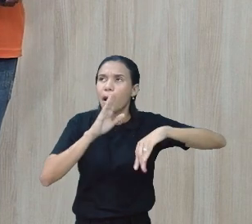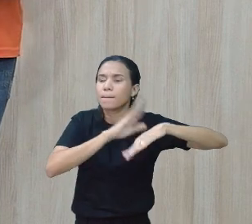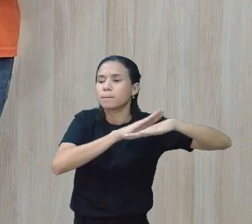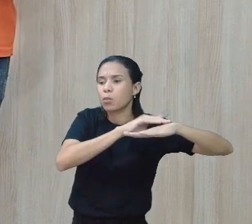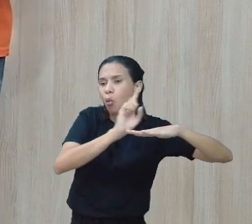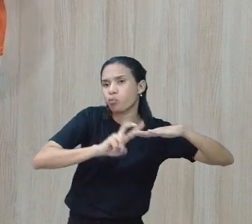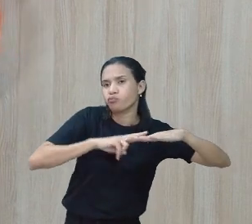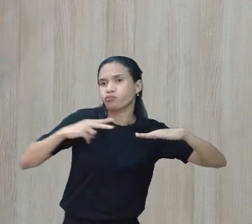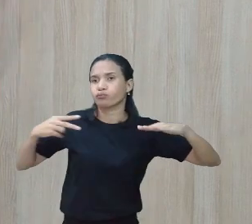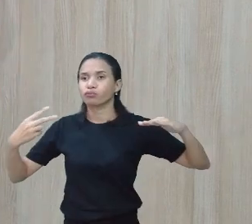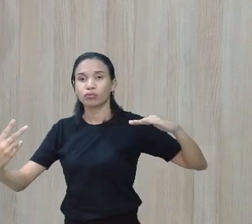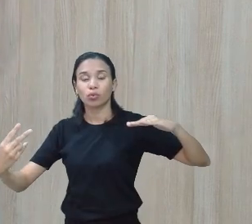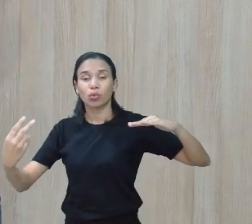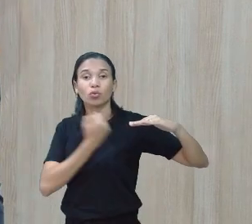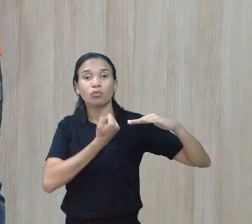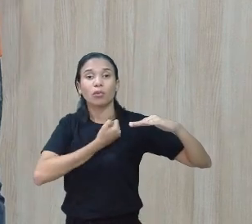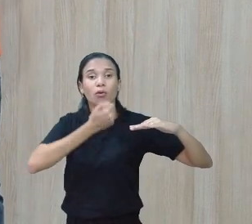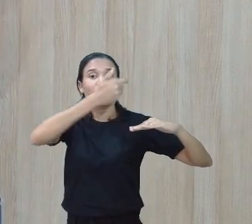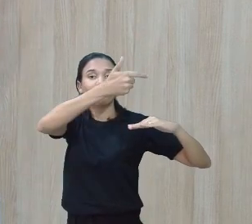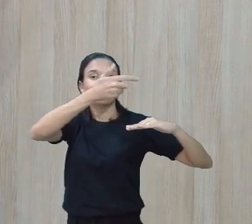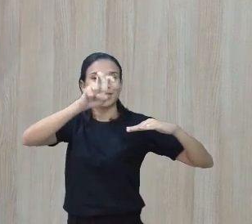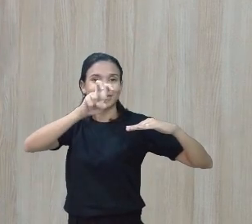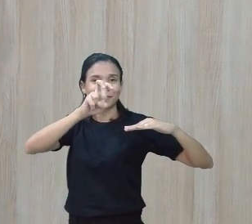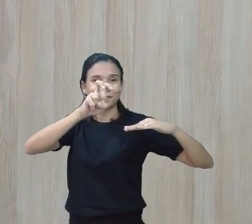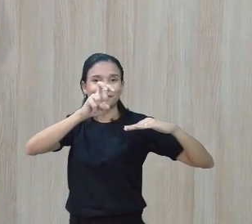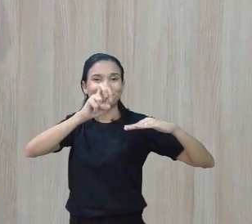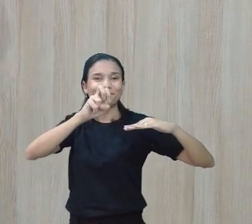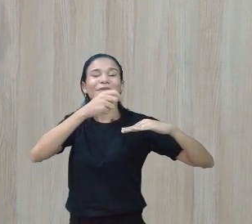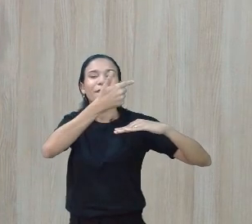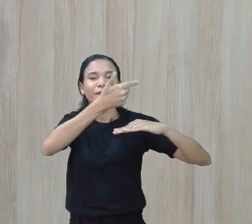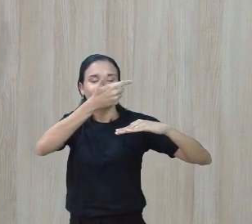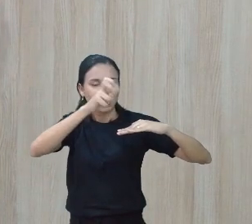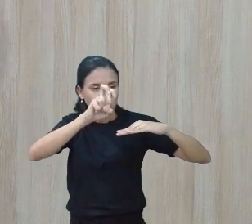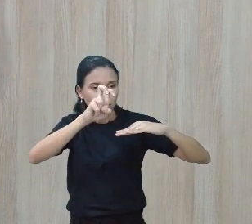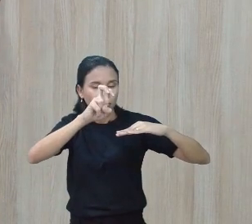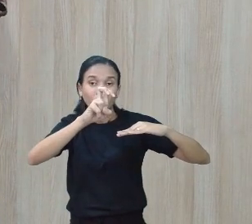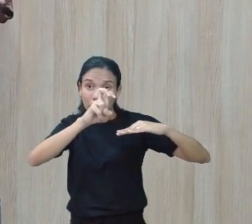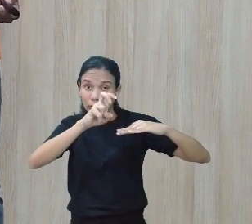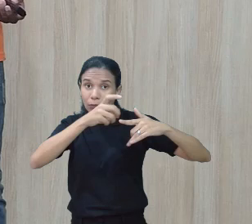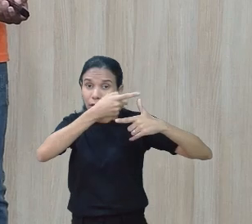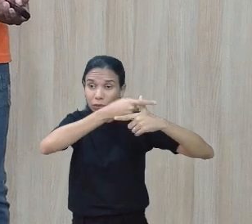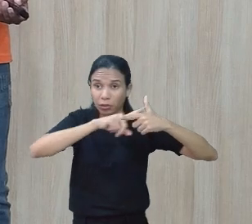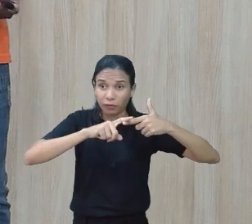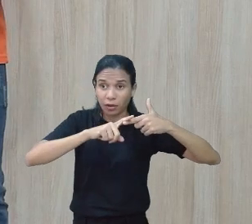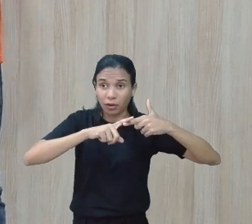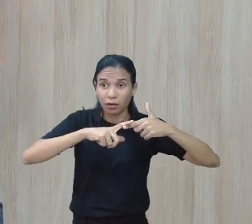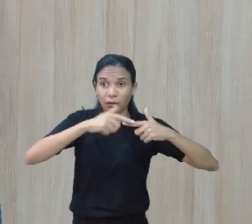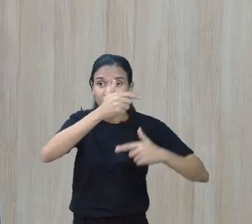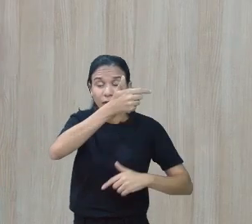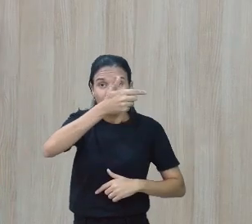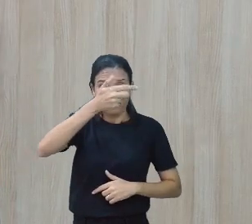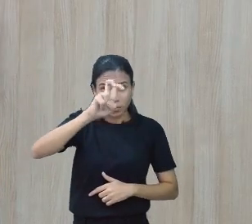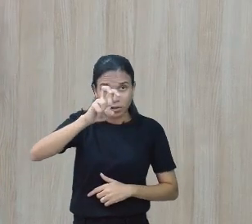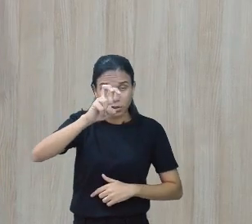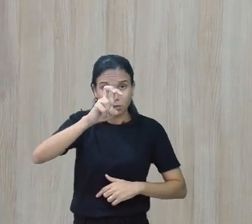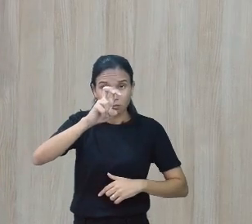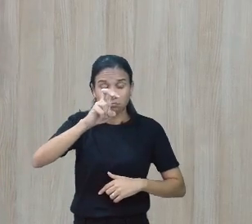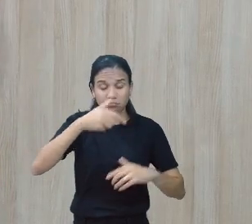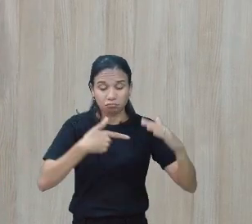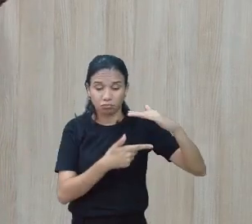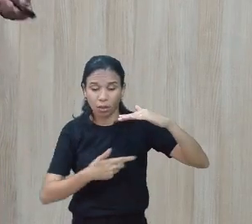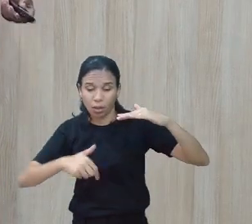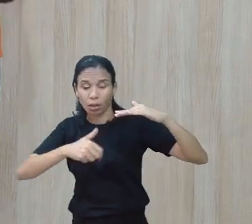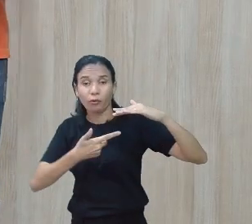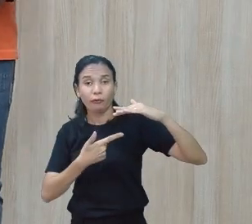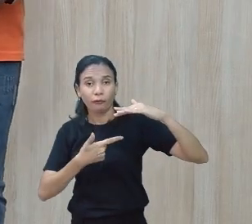ia encontrar como resposta o 25. E aí você poderia dividir tanto o 25, quanto o 75 por